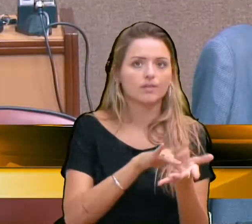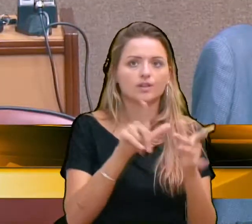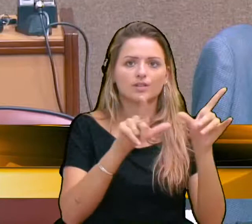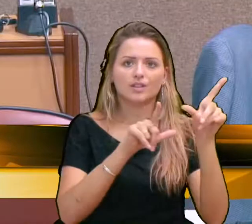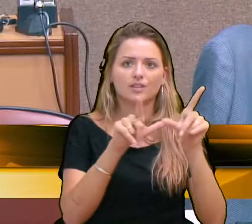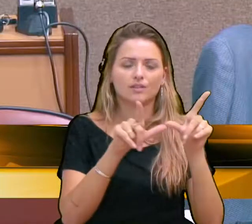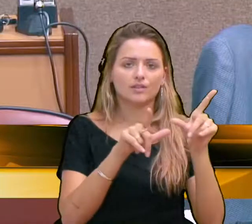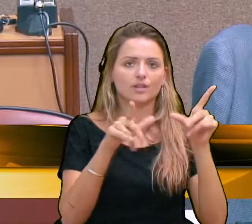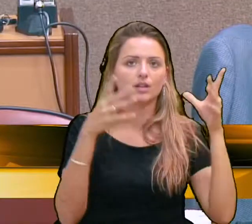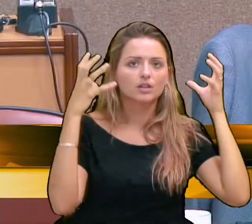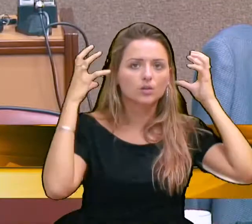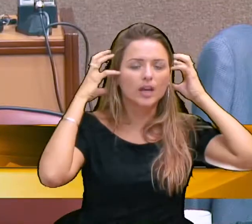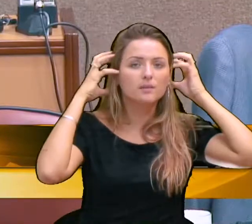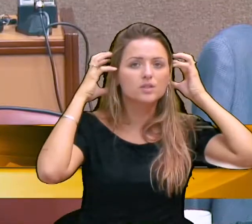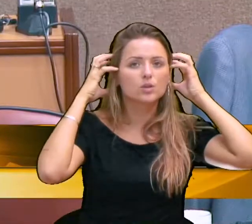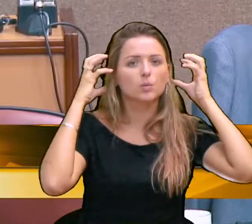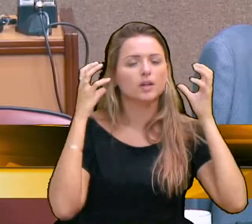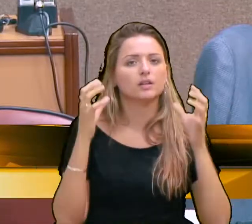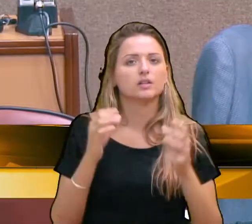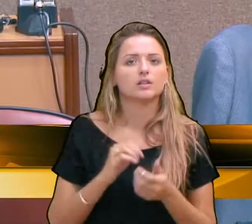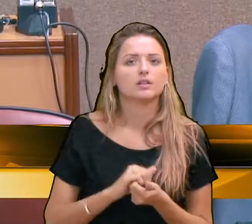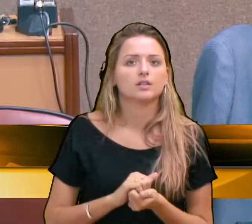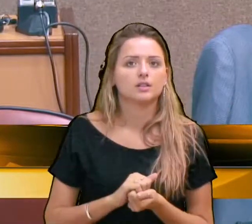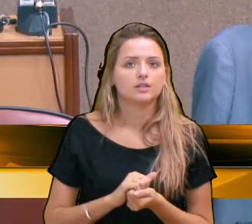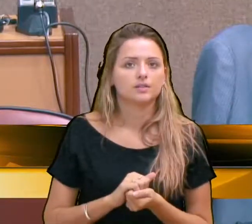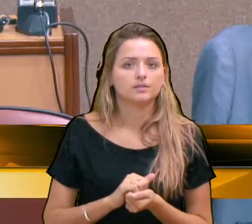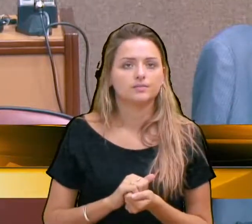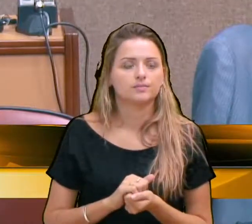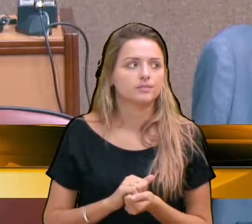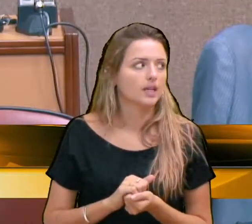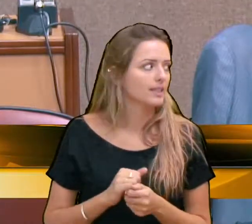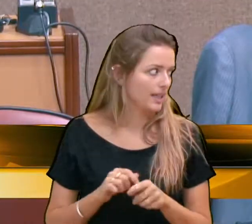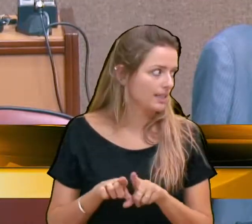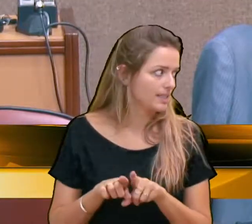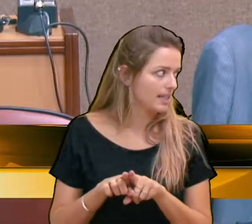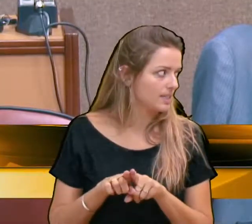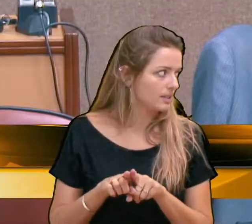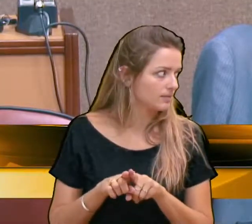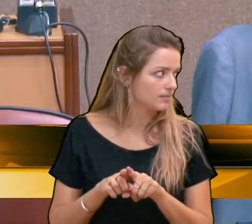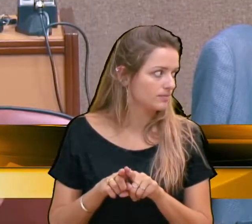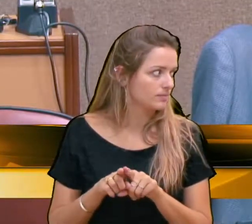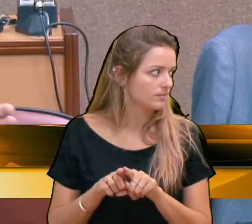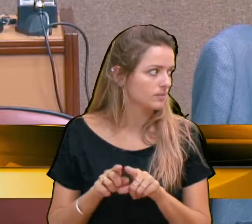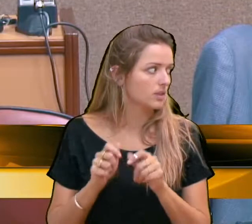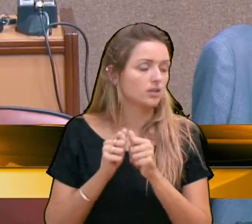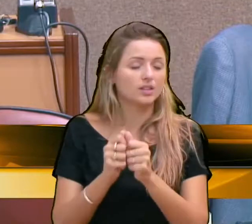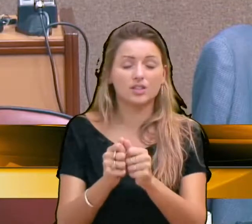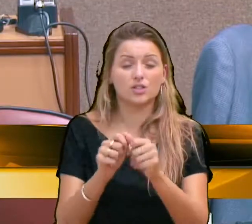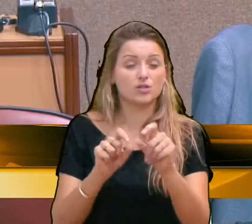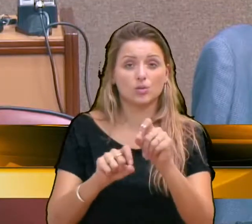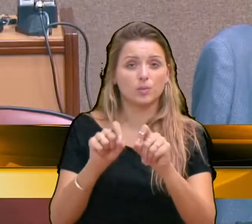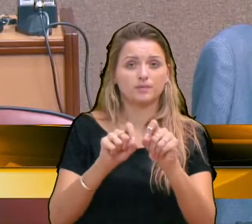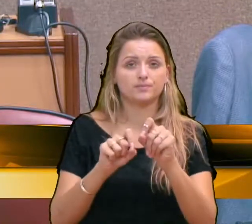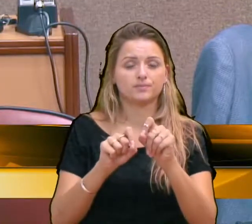produtos pessoais, enfim, né, relógio, óculos, e que vem ocorrendo nas principais